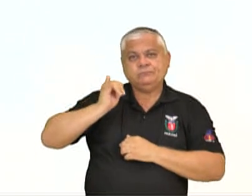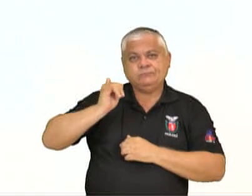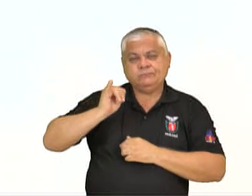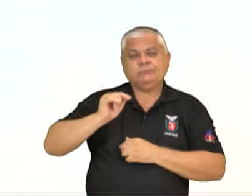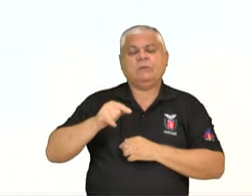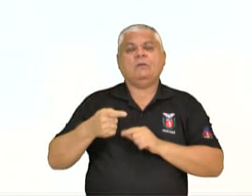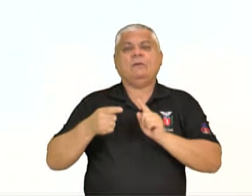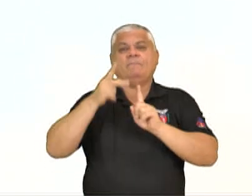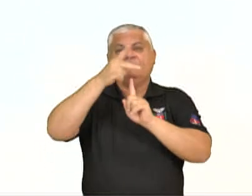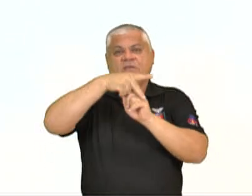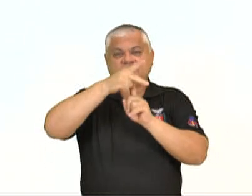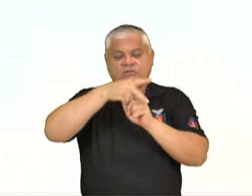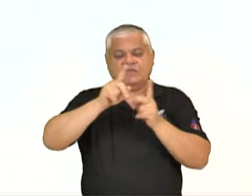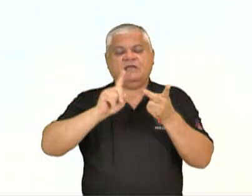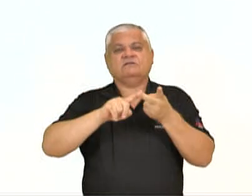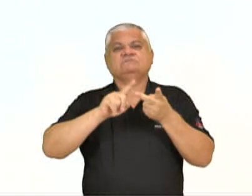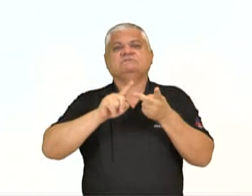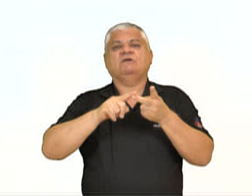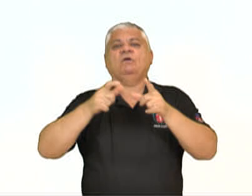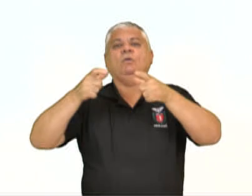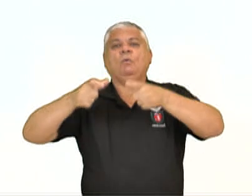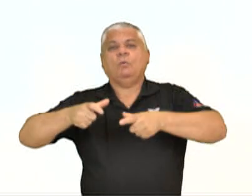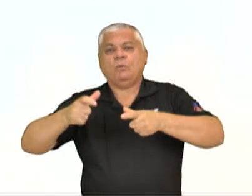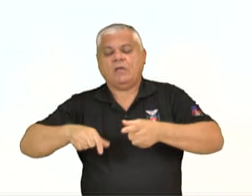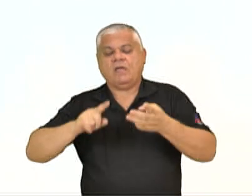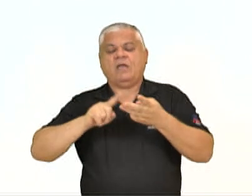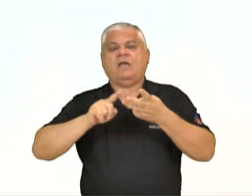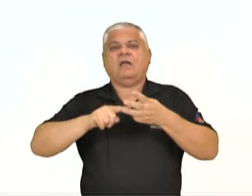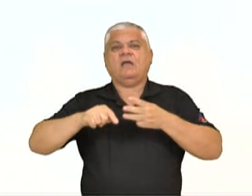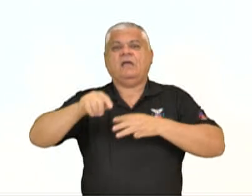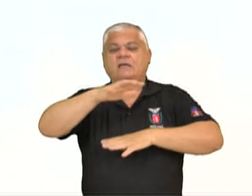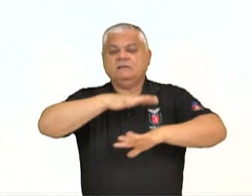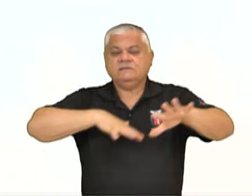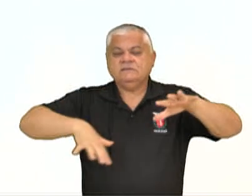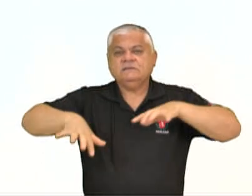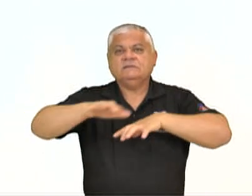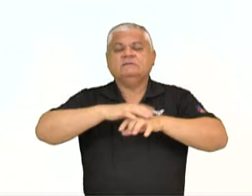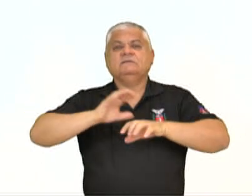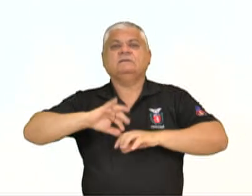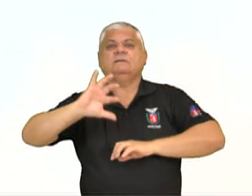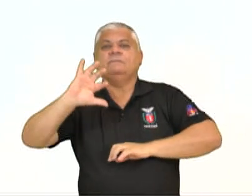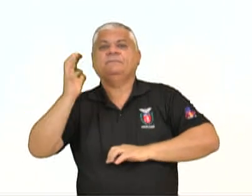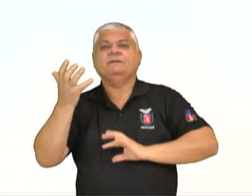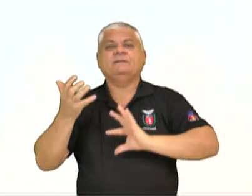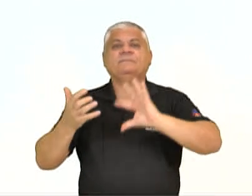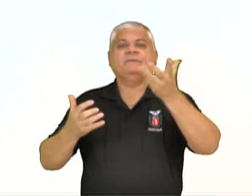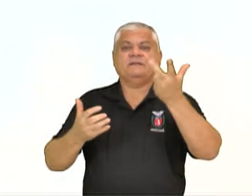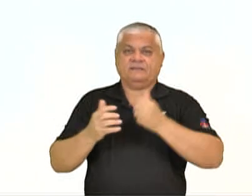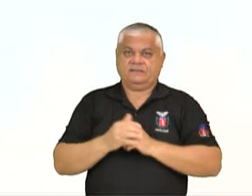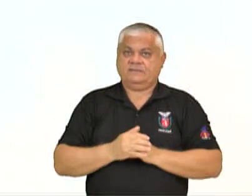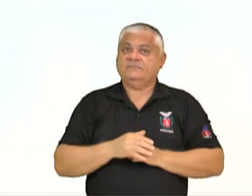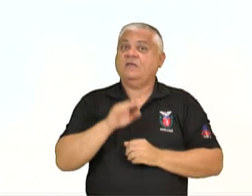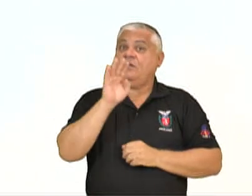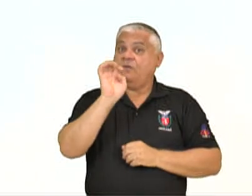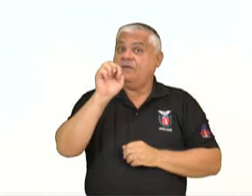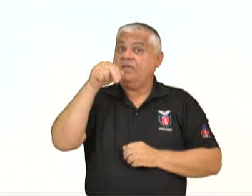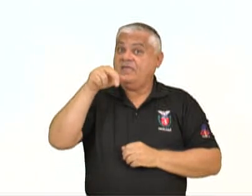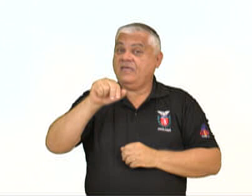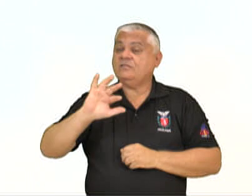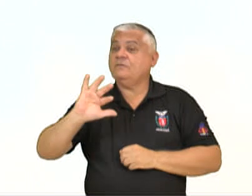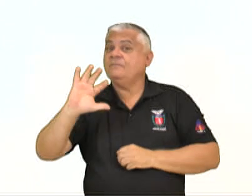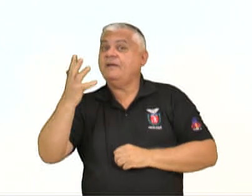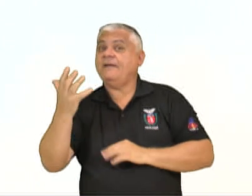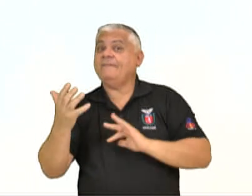apresentam personagens, enredo, lugar, tempo e desfecho. Lembrando que o enredo se refere à sucessão de ações